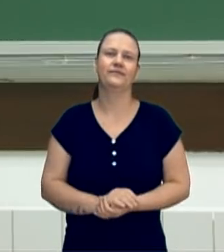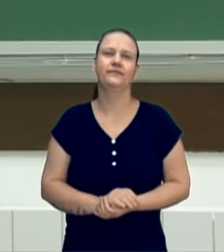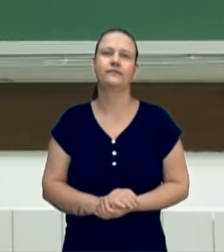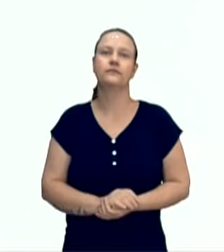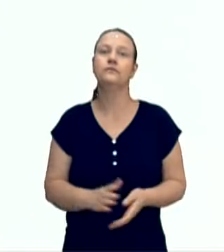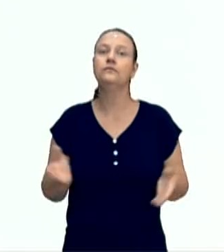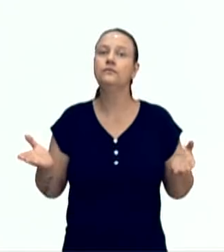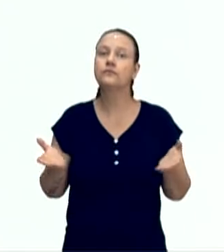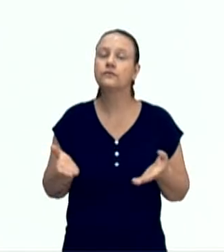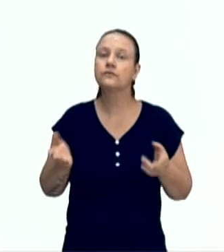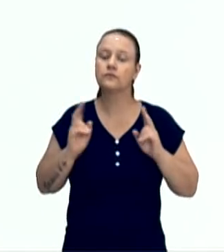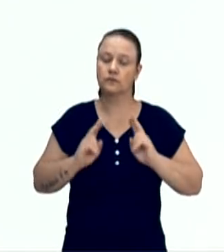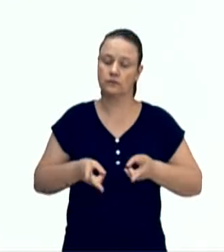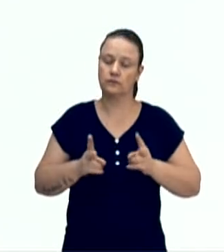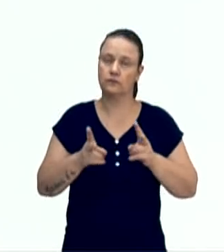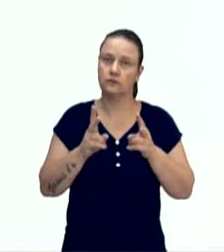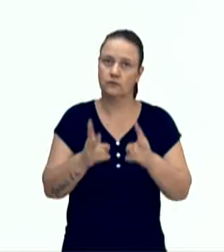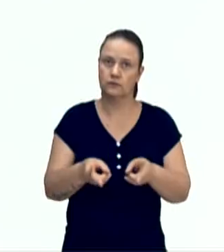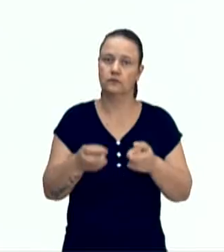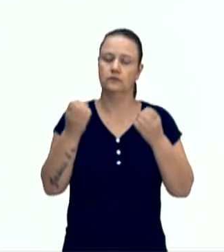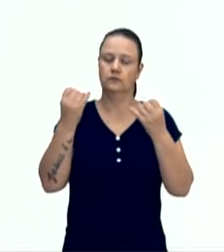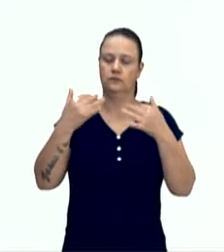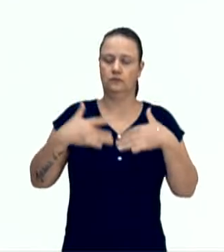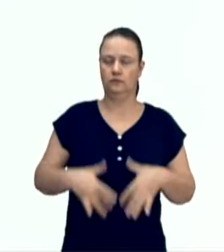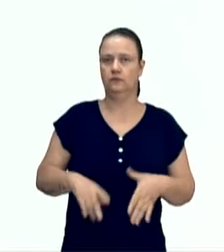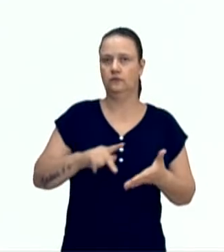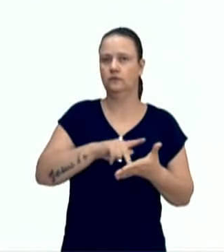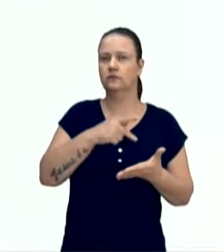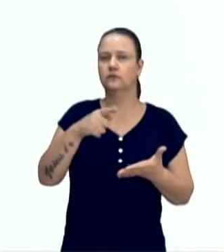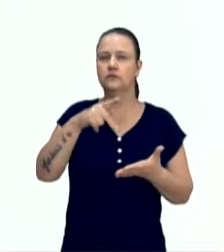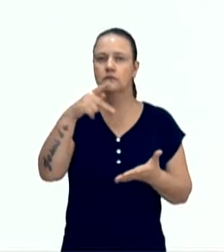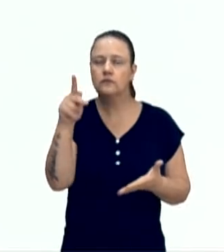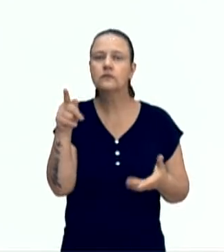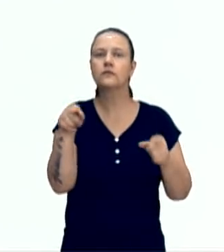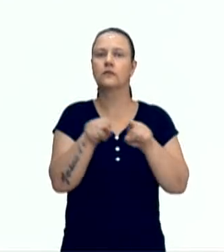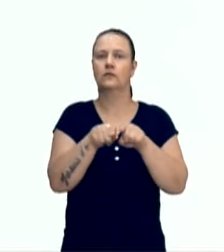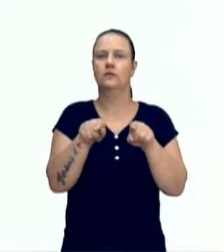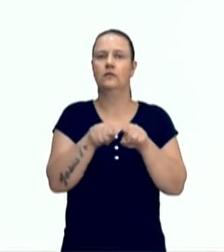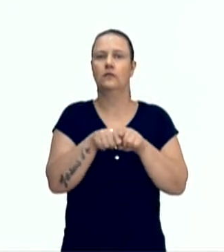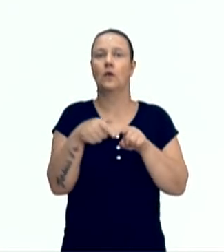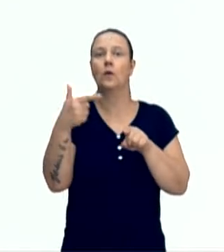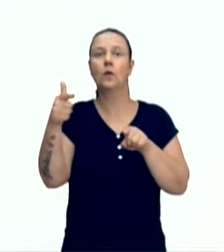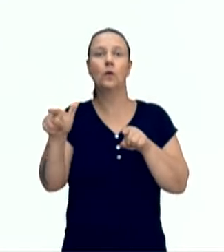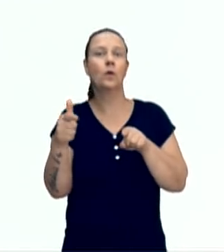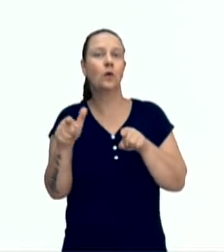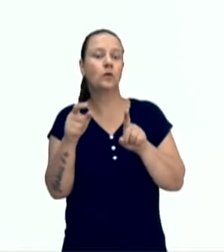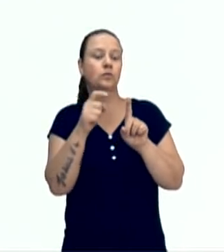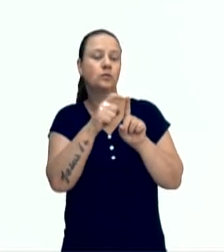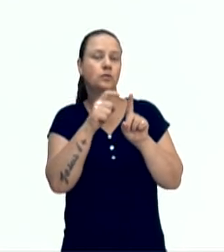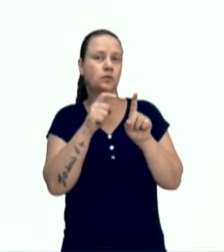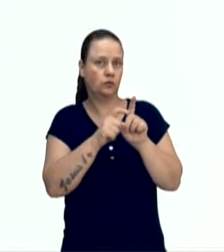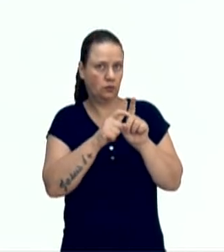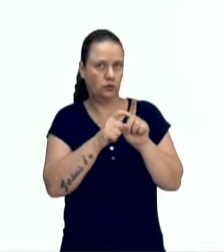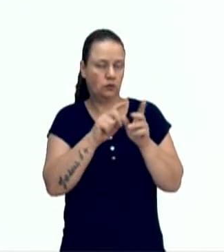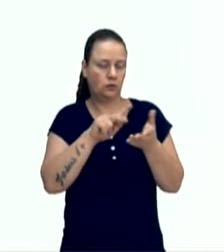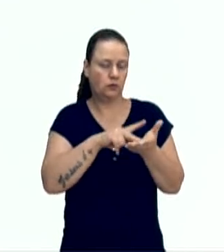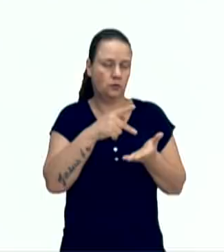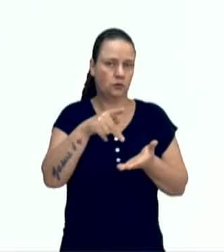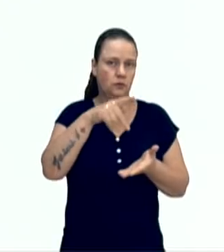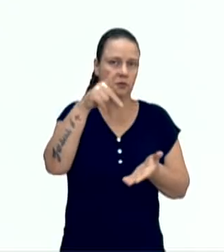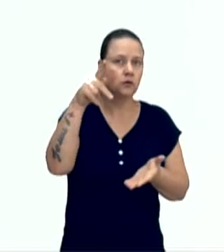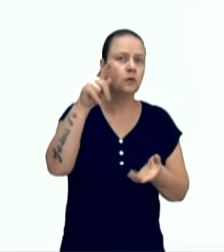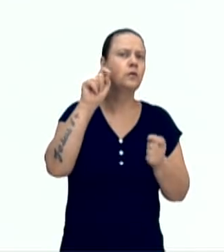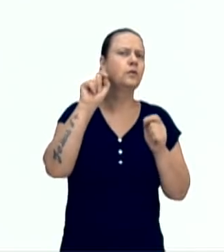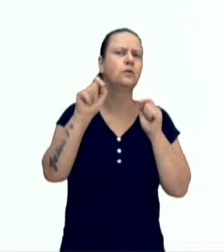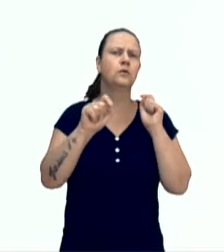Hoje nós vamos continuar falando sobre poema, mas vamos falar de um outro poema agora, um outro estilo de poema,